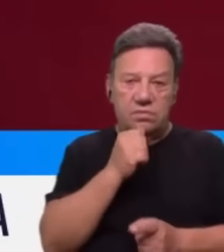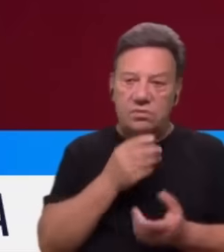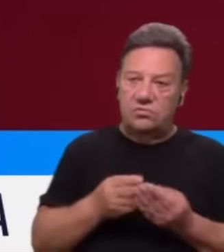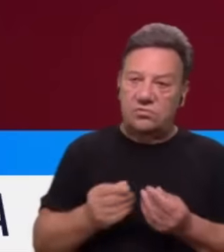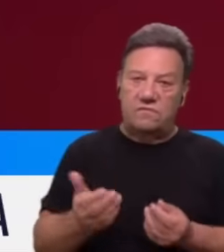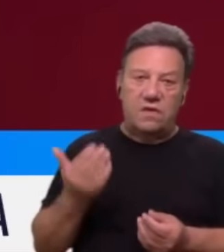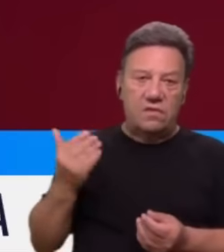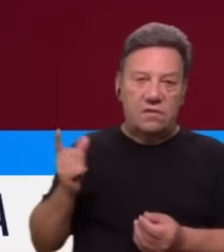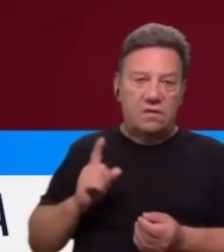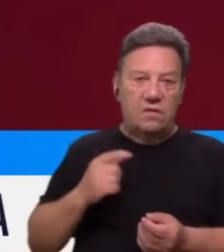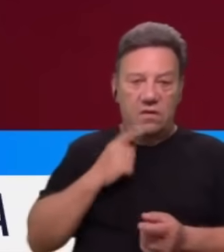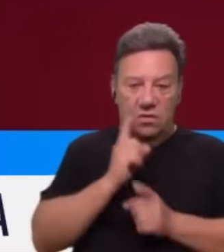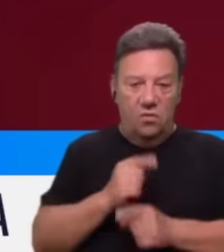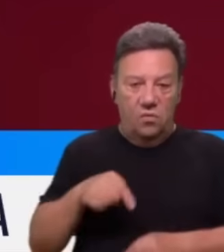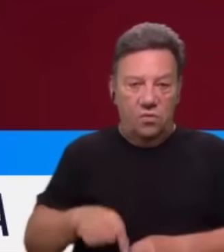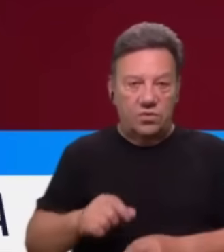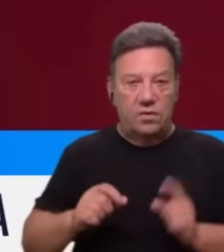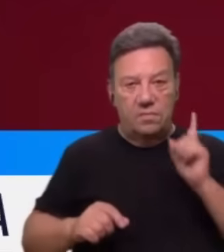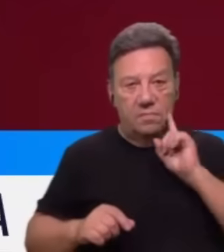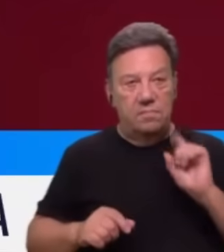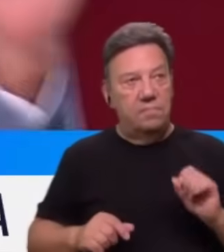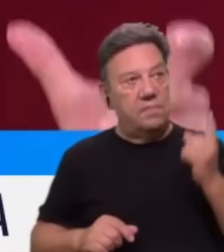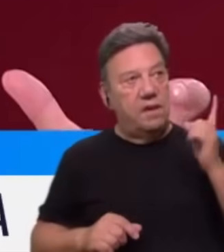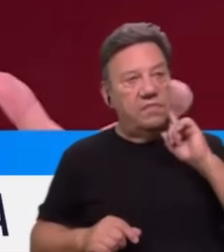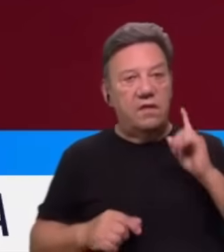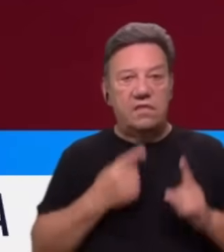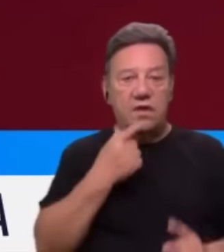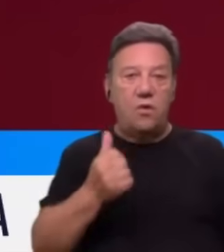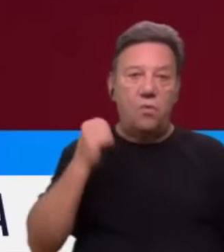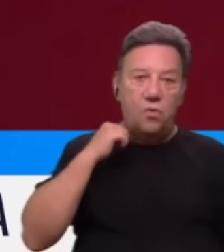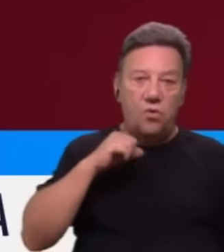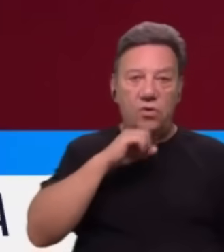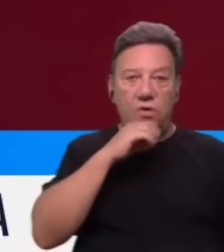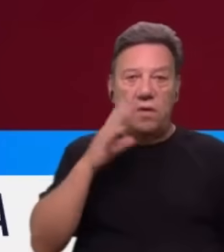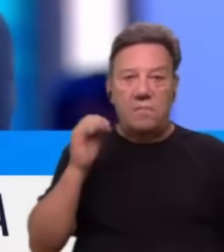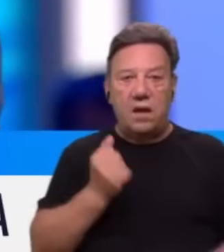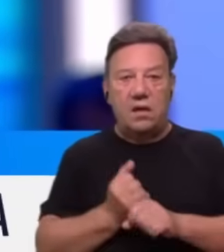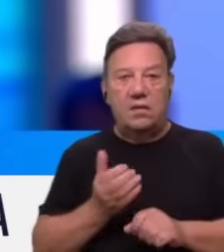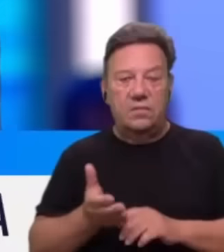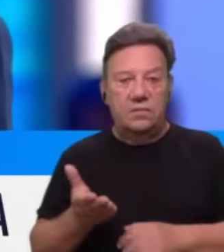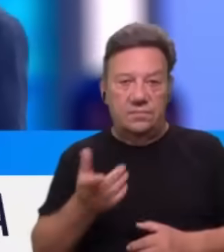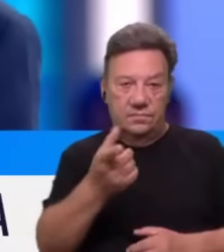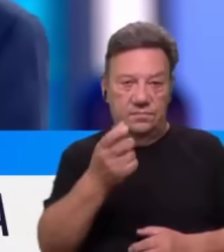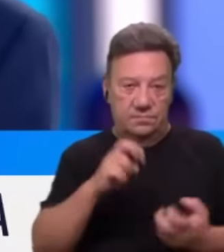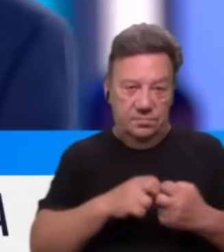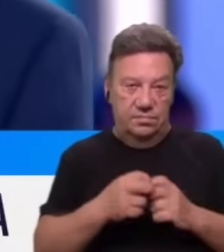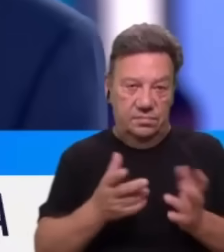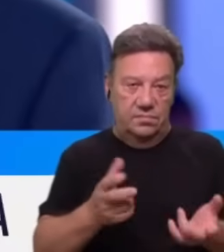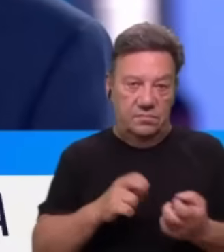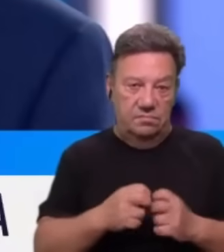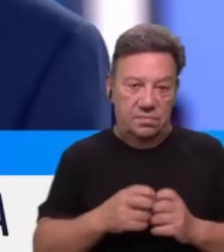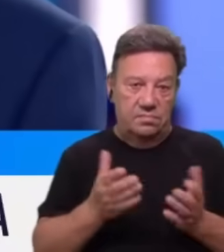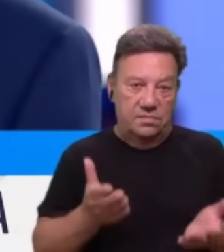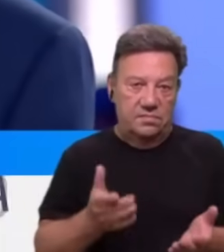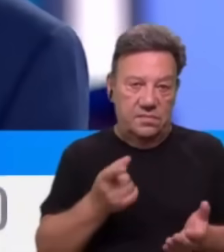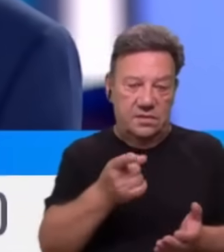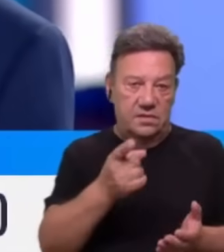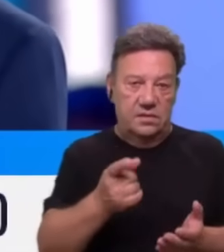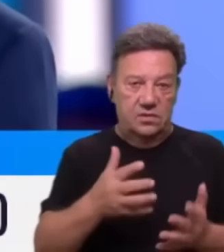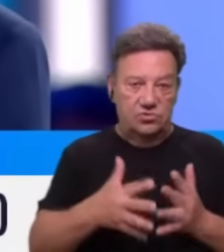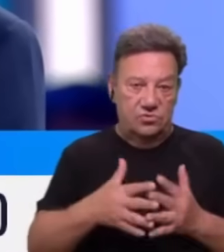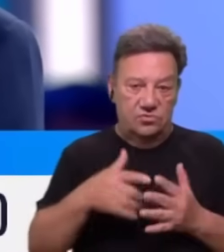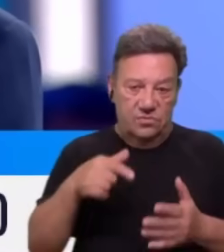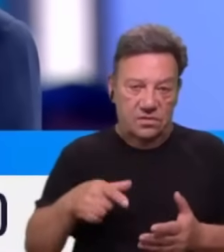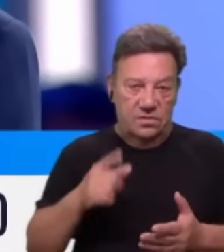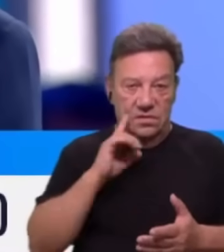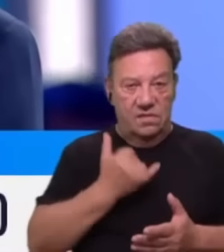resolvido antes Estamos aqui hoje no primeiro dia a dizer ontem conseguimos mais colocação eh O problema é um problema que é é estrutural